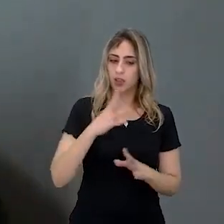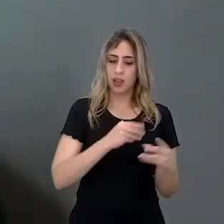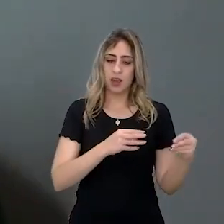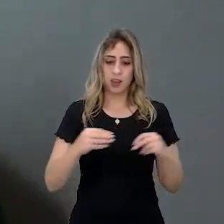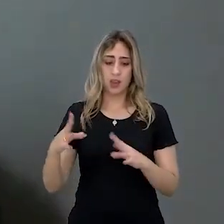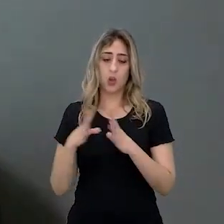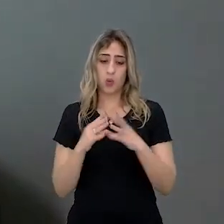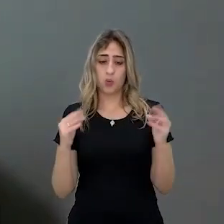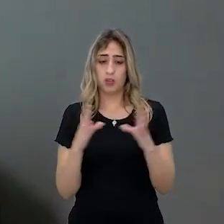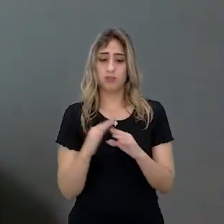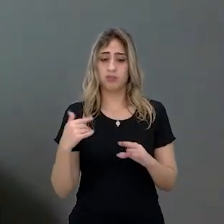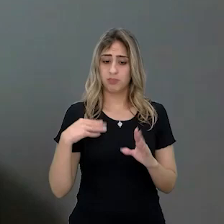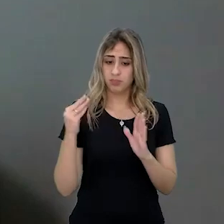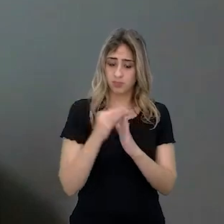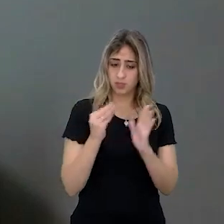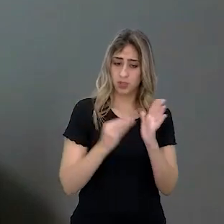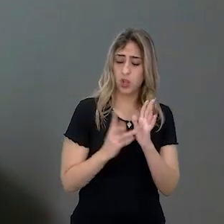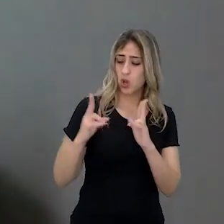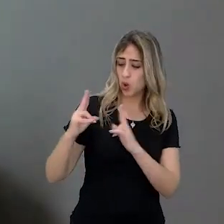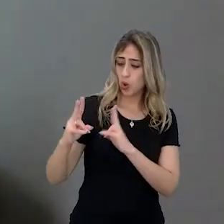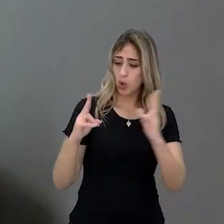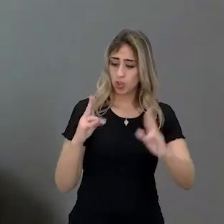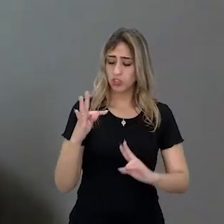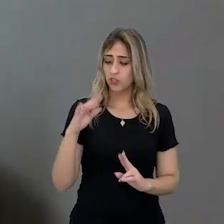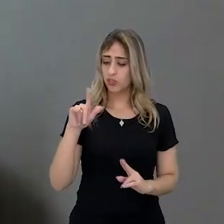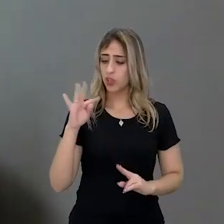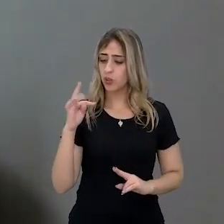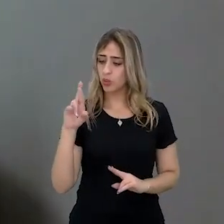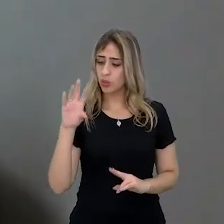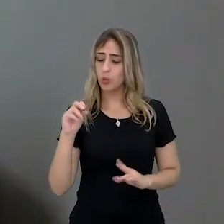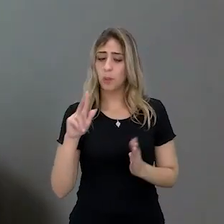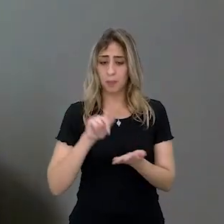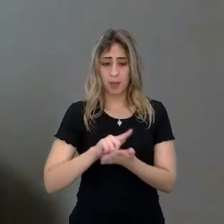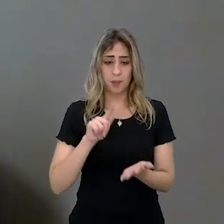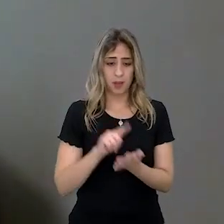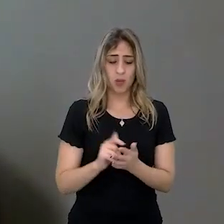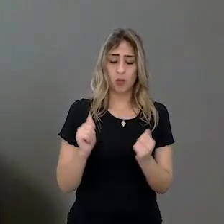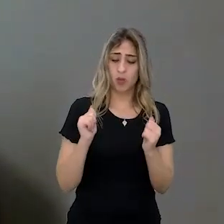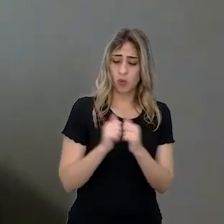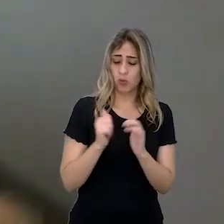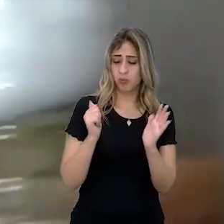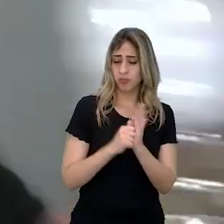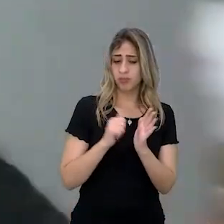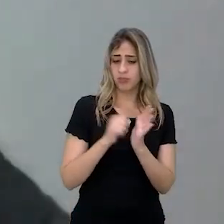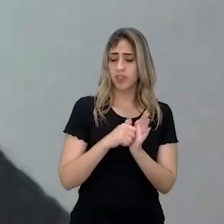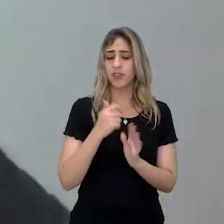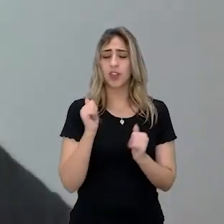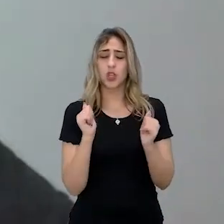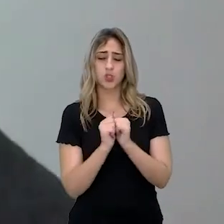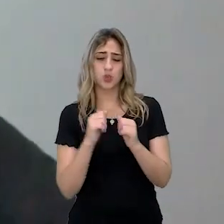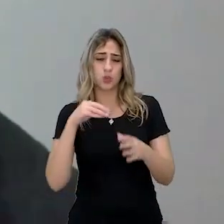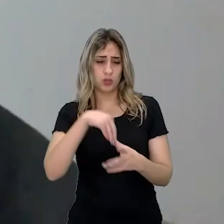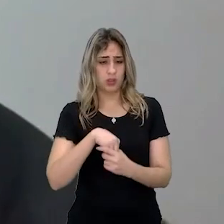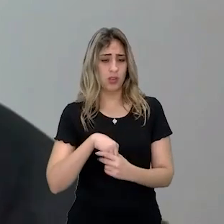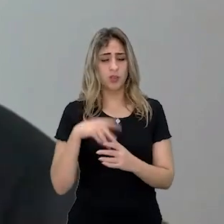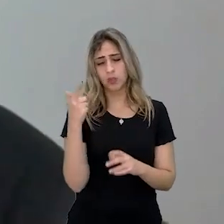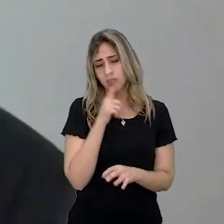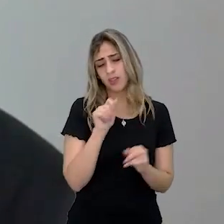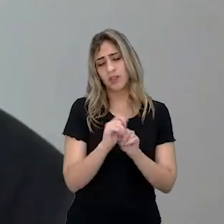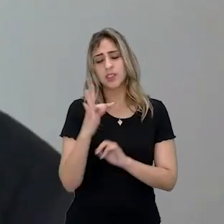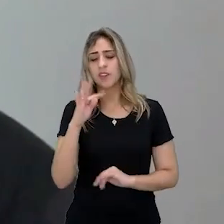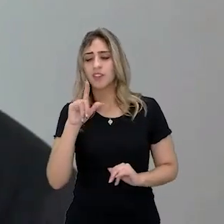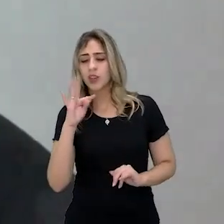algodão. E aqui eu coloquei um corte de filtro de papel com carvão dentro, tá? E aí a gente consegue fazer um